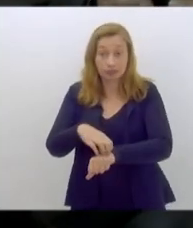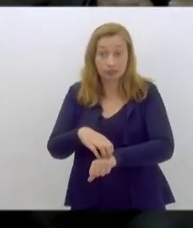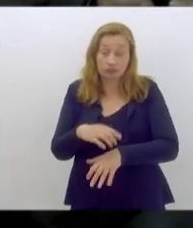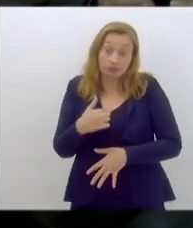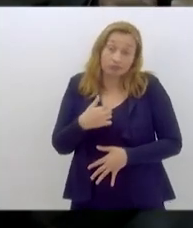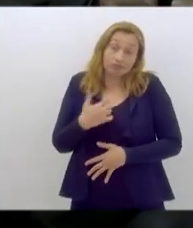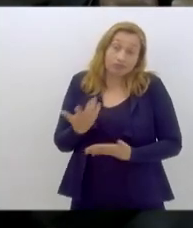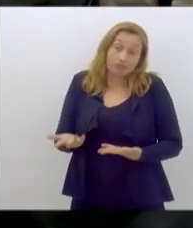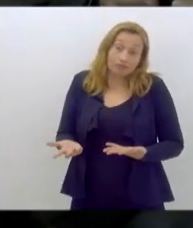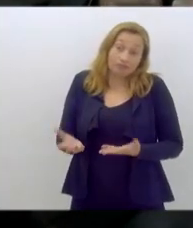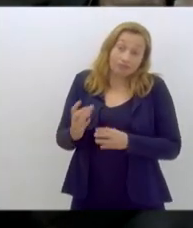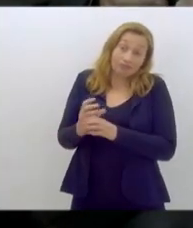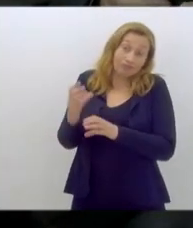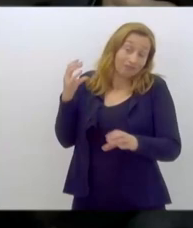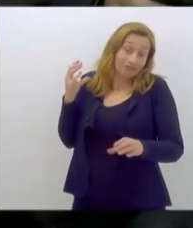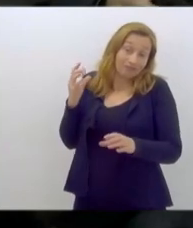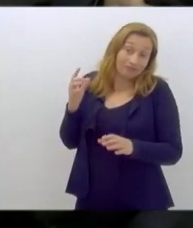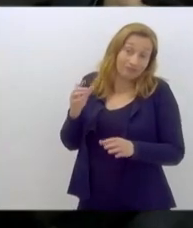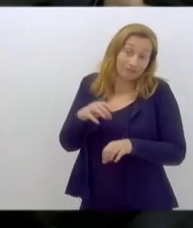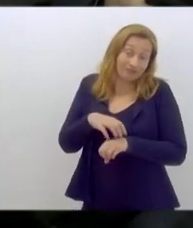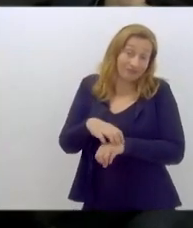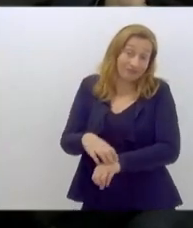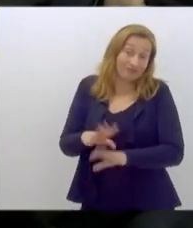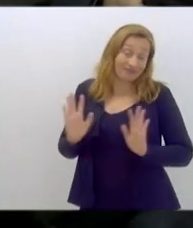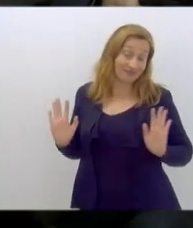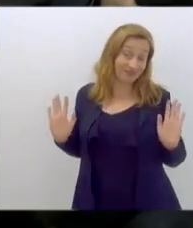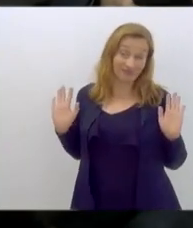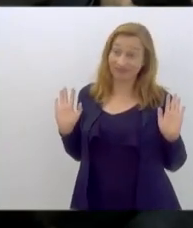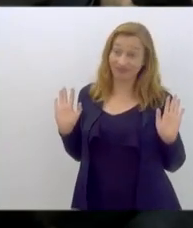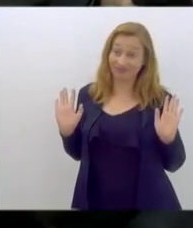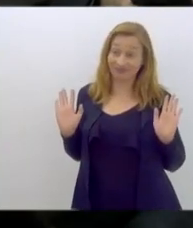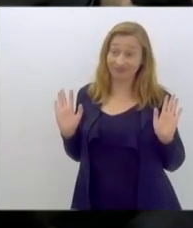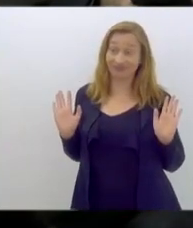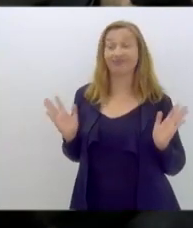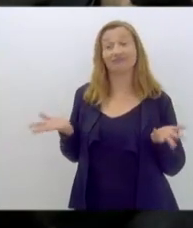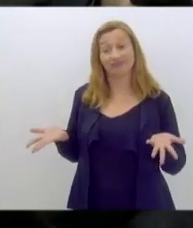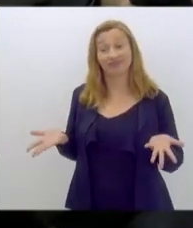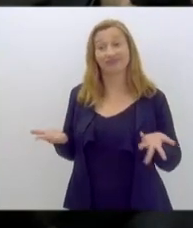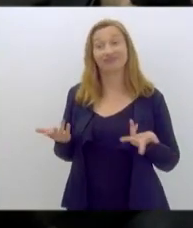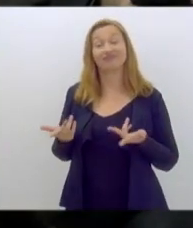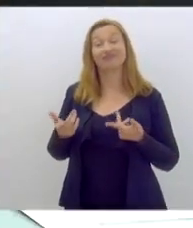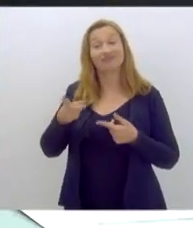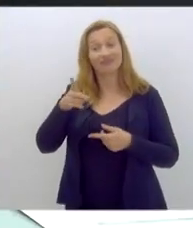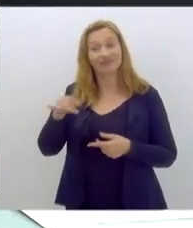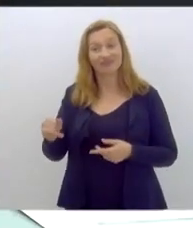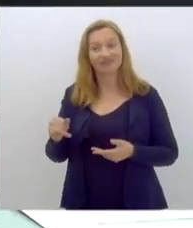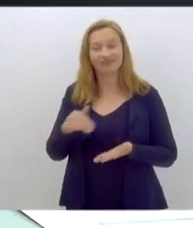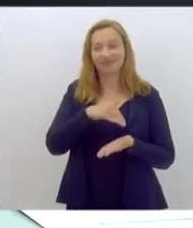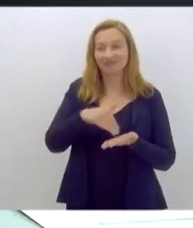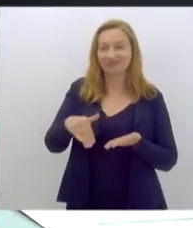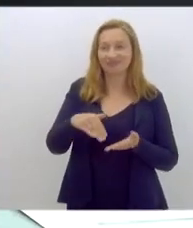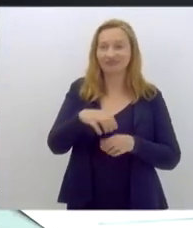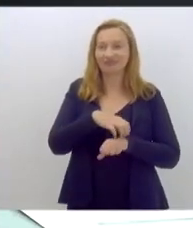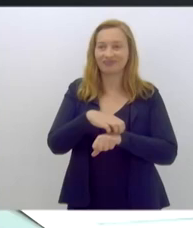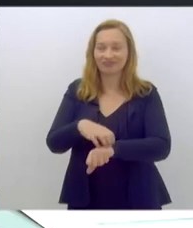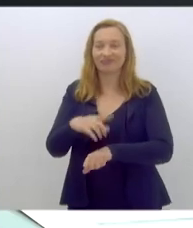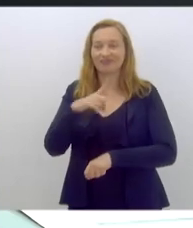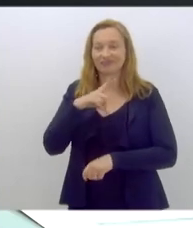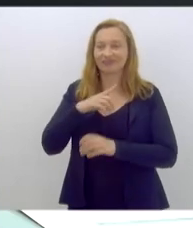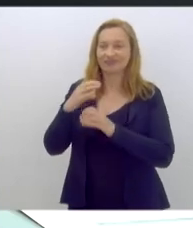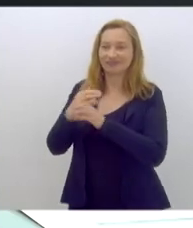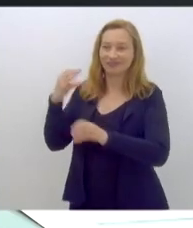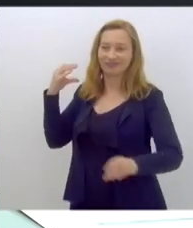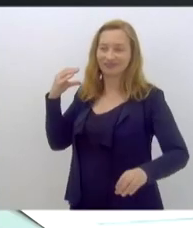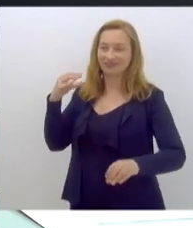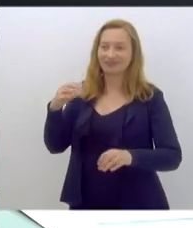não sou engenheiro de transporte e não sei mas o dia que a secretaria de transporte ver um engenheiro de